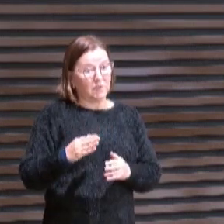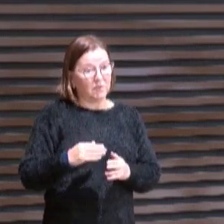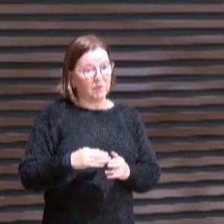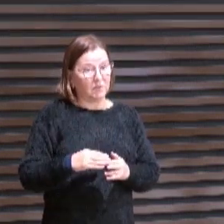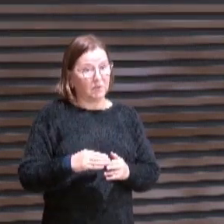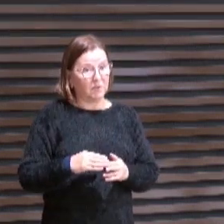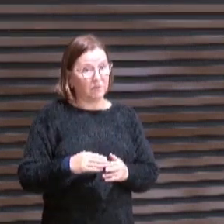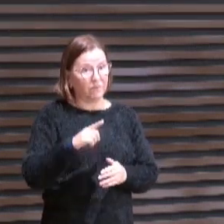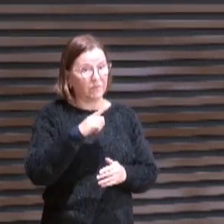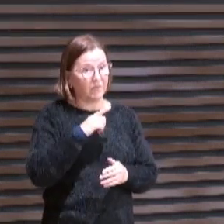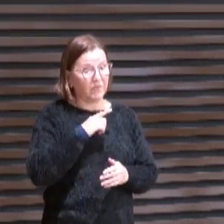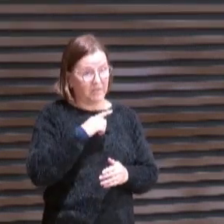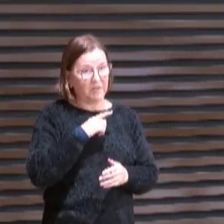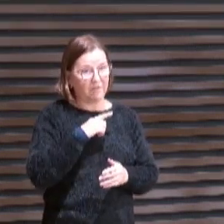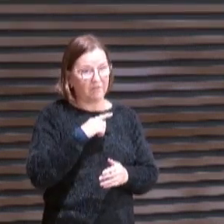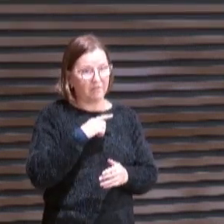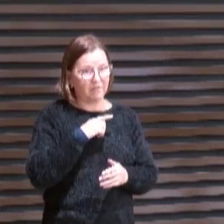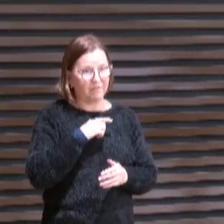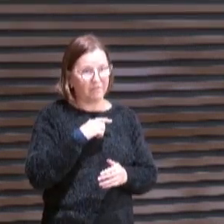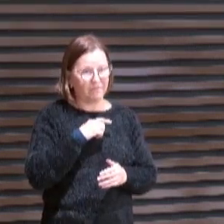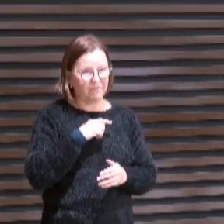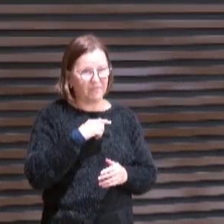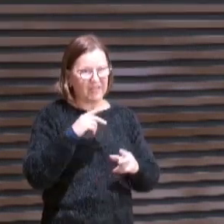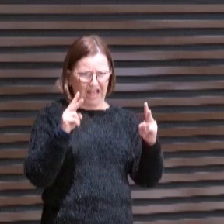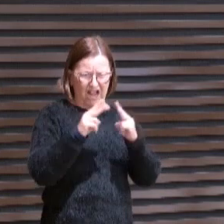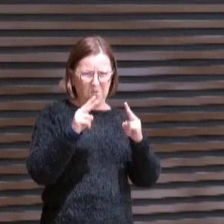ter um espetáculo horrendo.